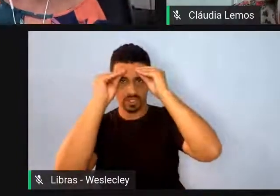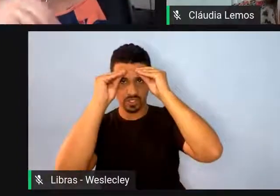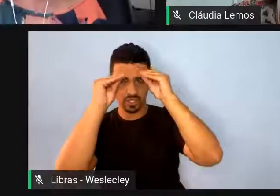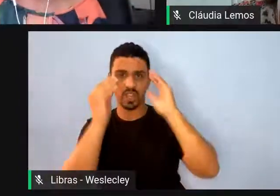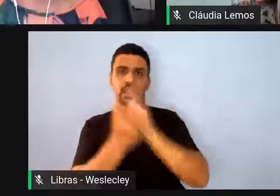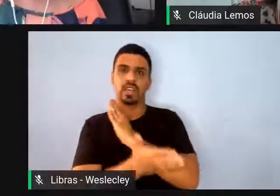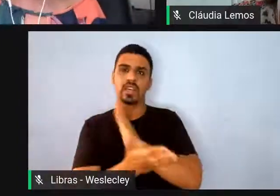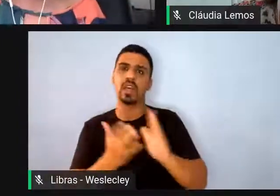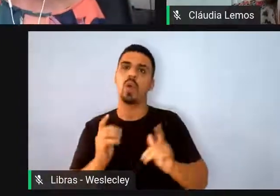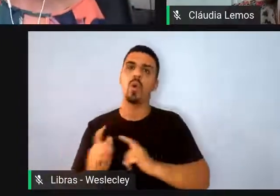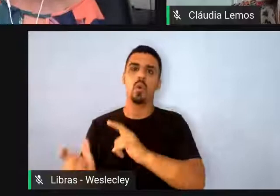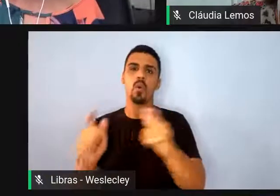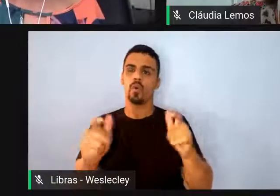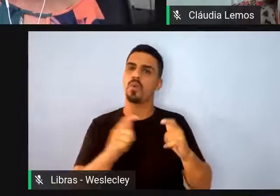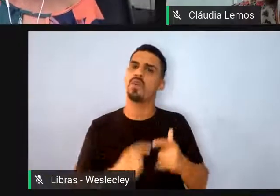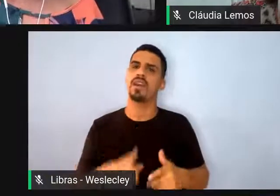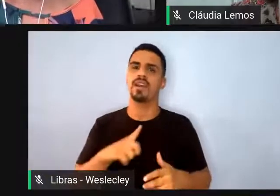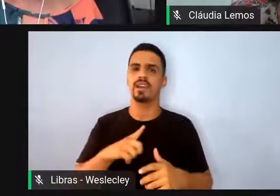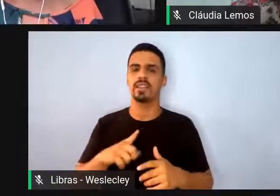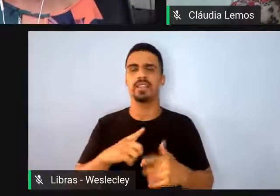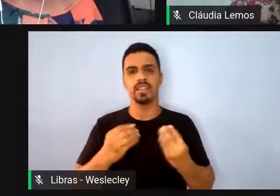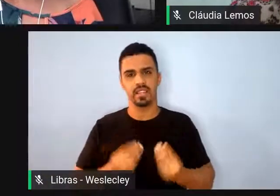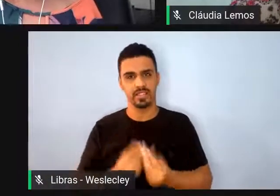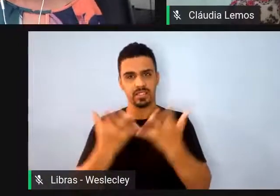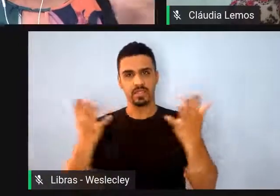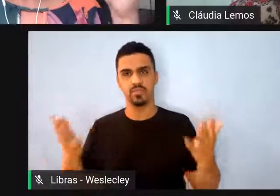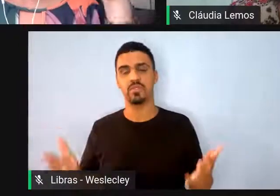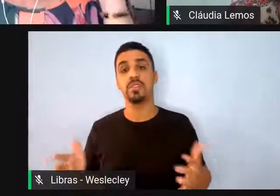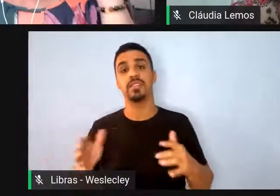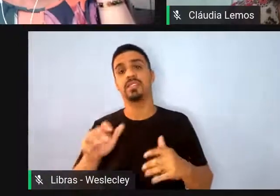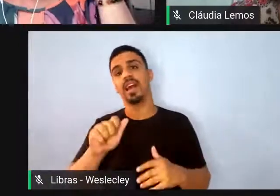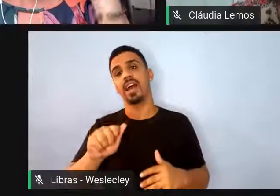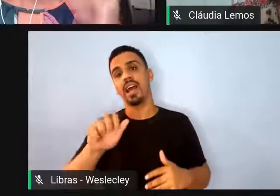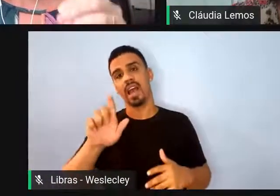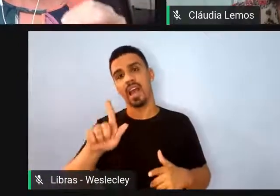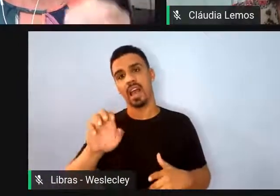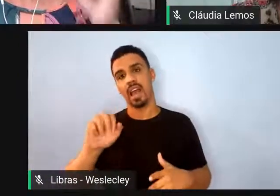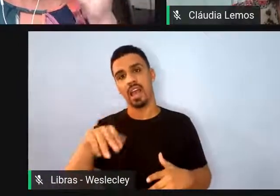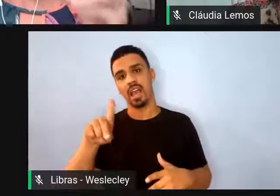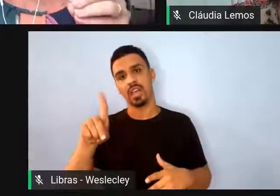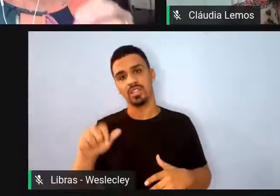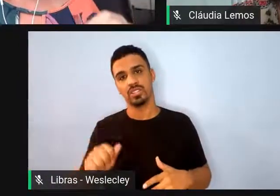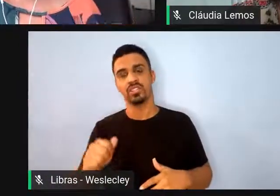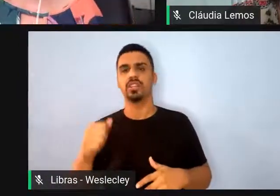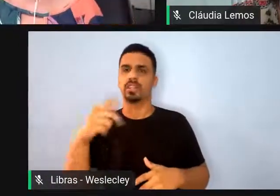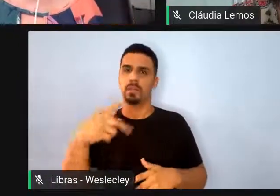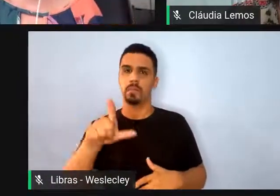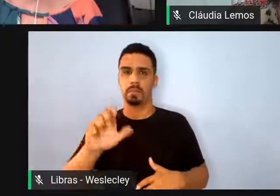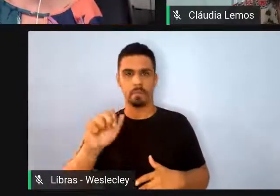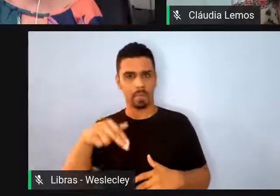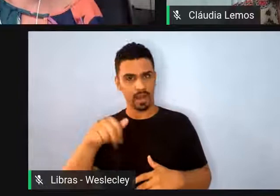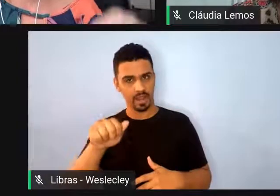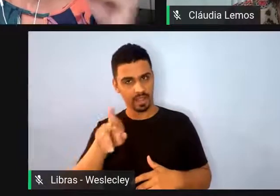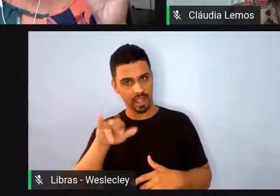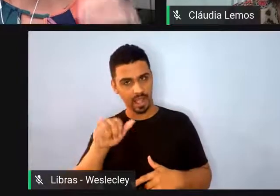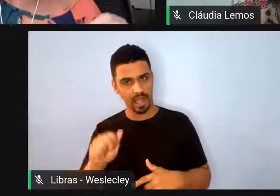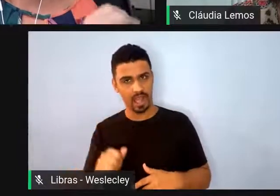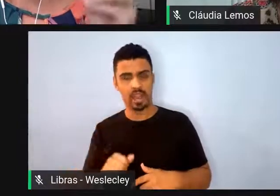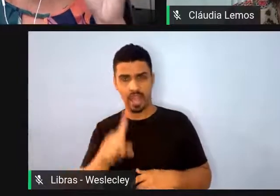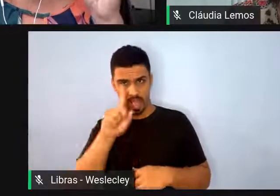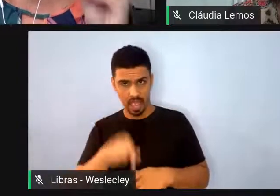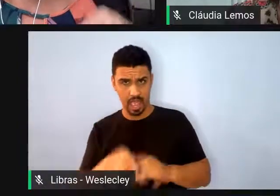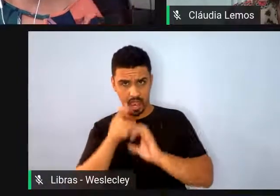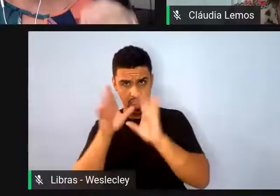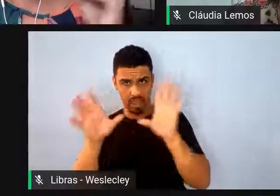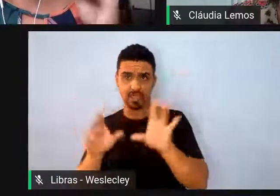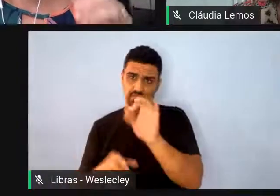alguns lugares é onde disponibiliza a agenda de plenário. Então, a transmissão ao vivo é uma ferramenta de transparência legislativa?